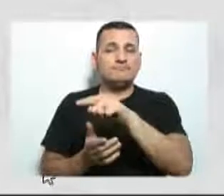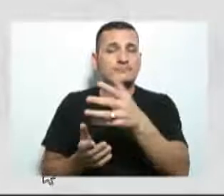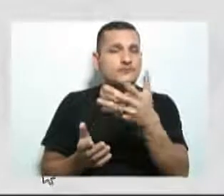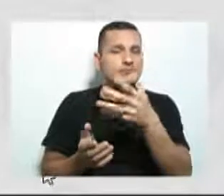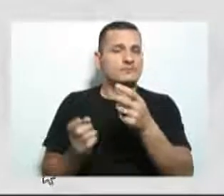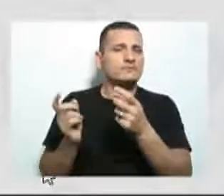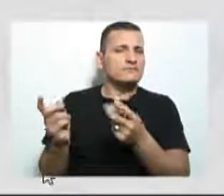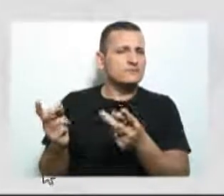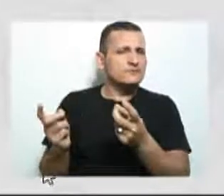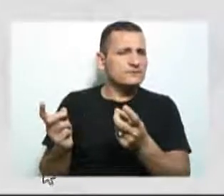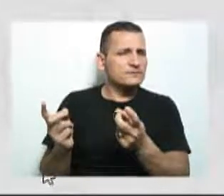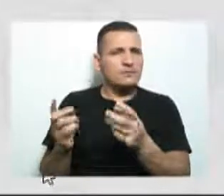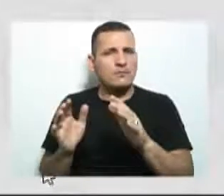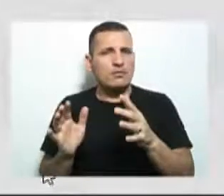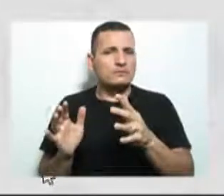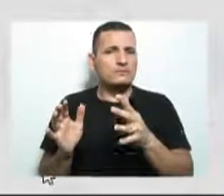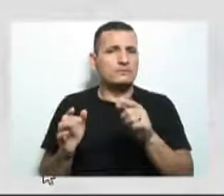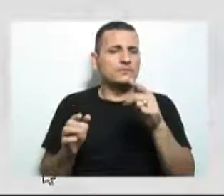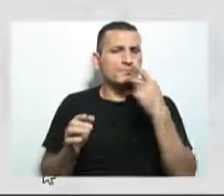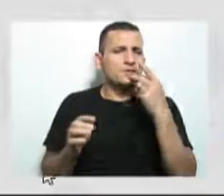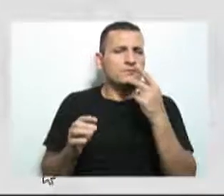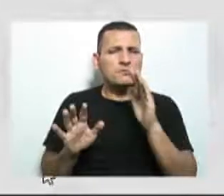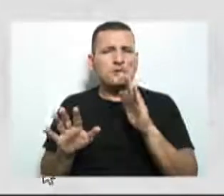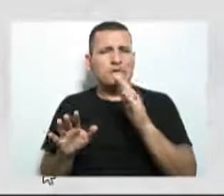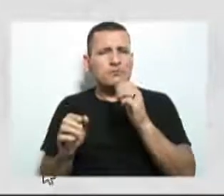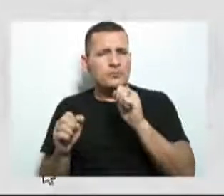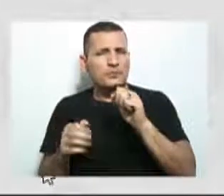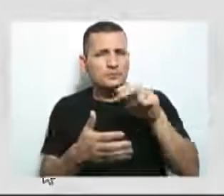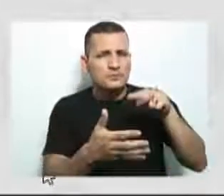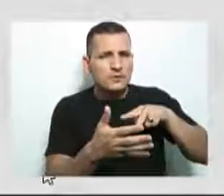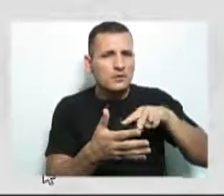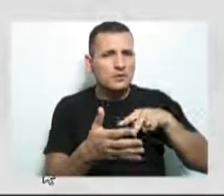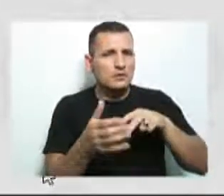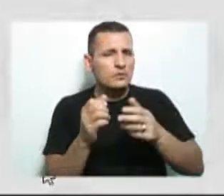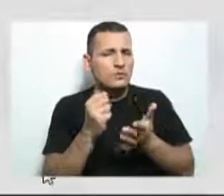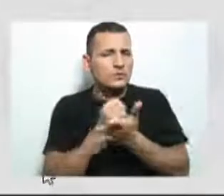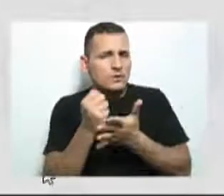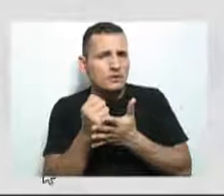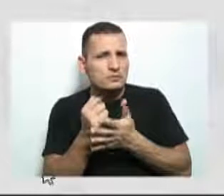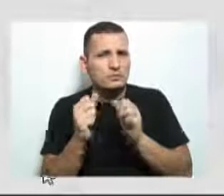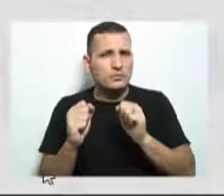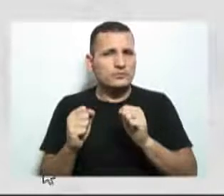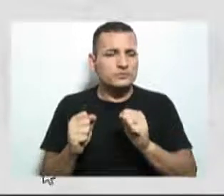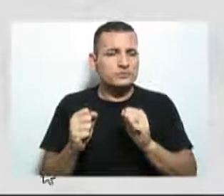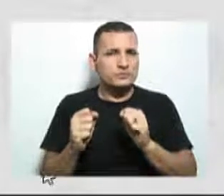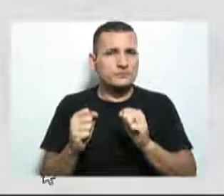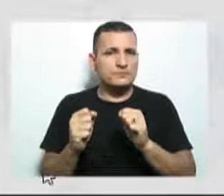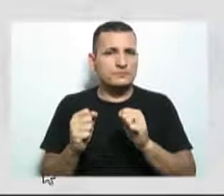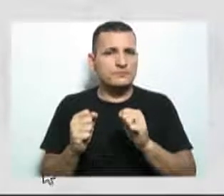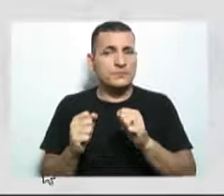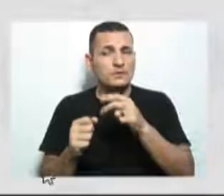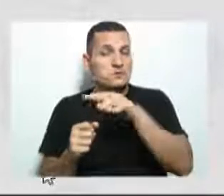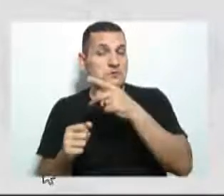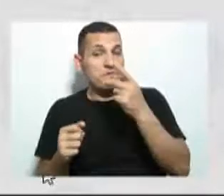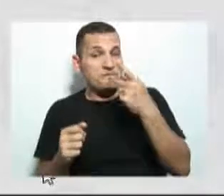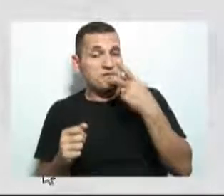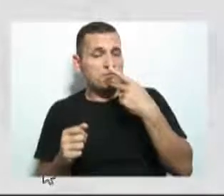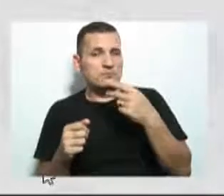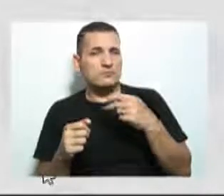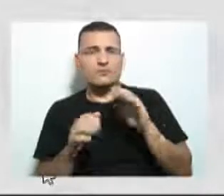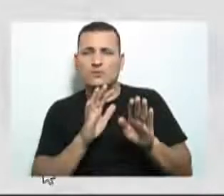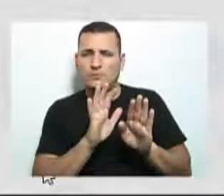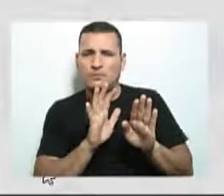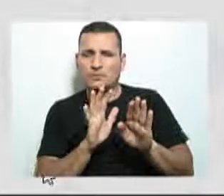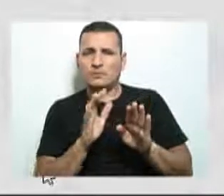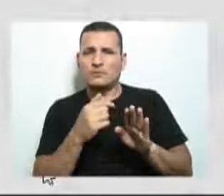querendo vender, olha, tá. Aí você fala assim, eu posso dar uma lida aqui no contrato, eu posso dar uma lida aqui e tudo mais. Ele pode dizer, olha, vamos fazer o